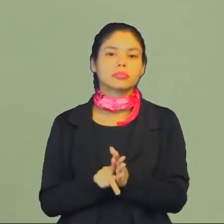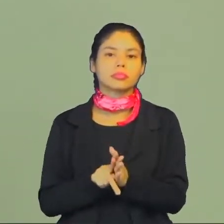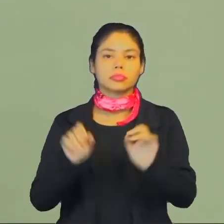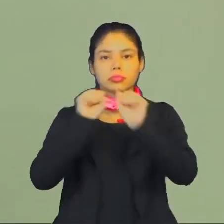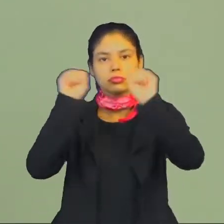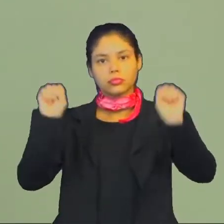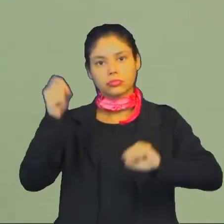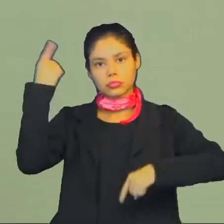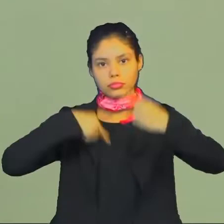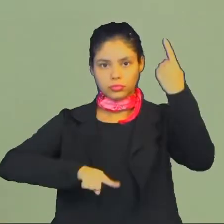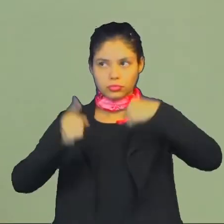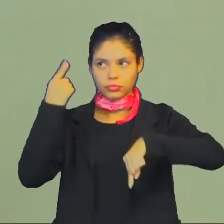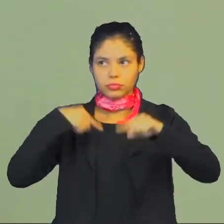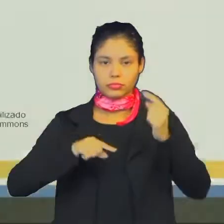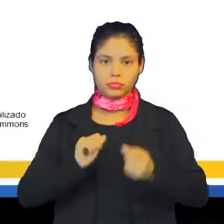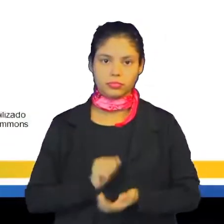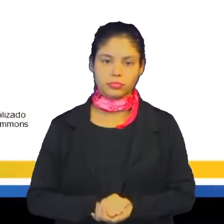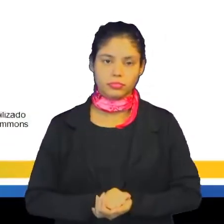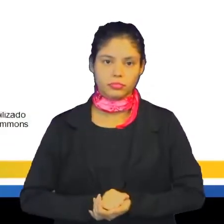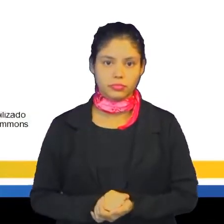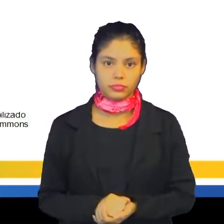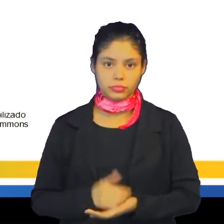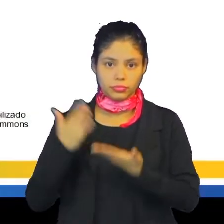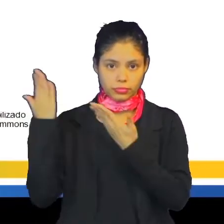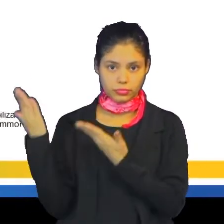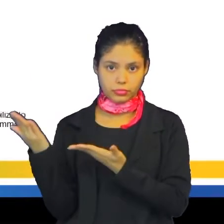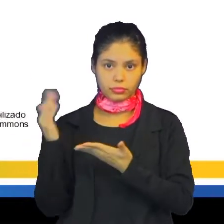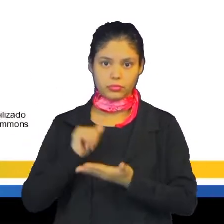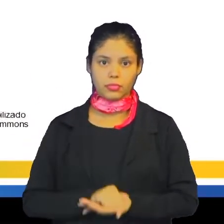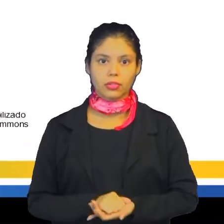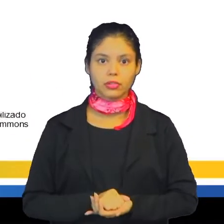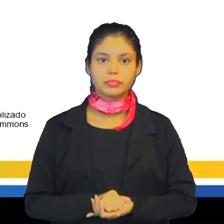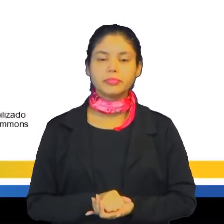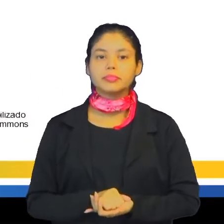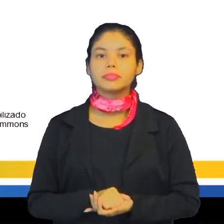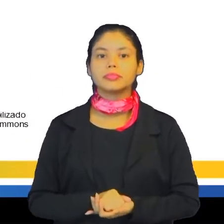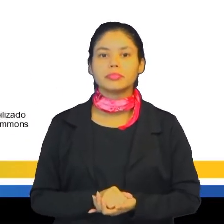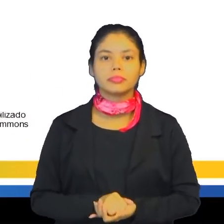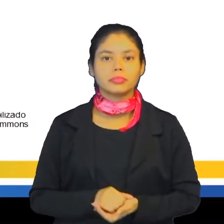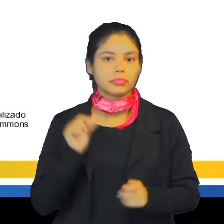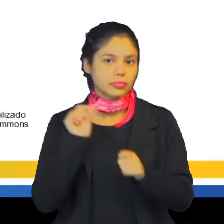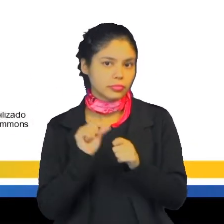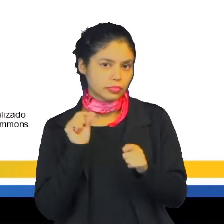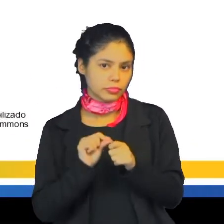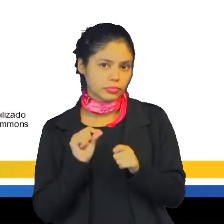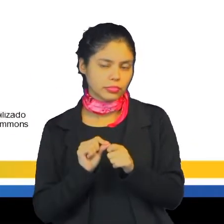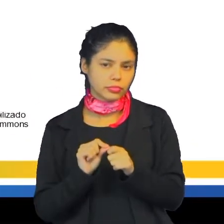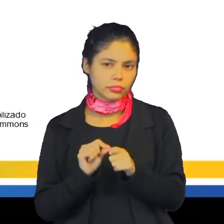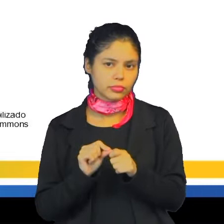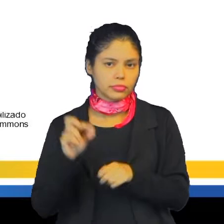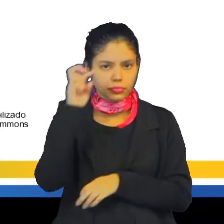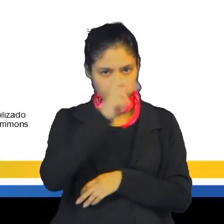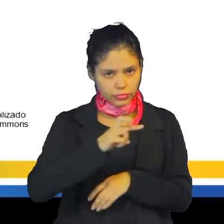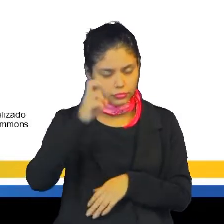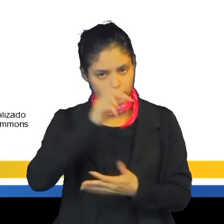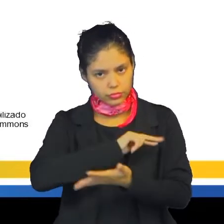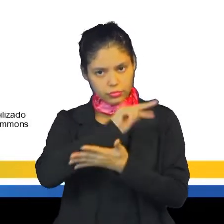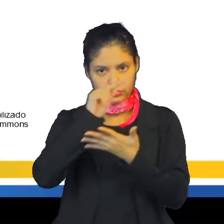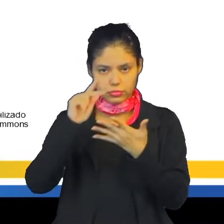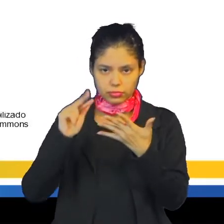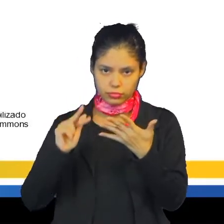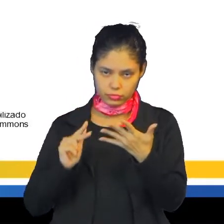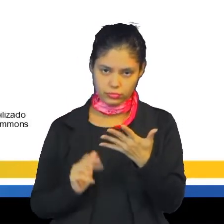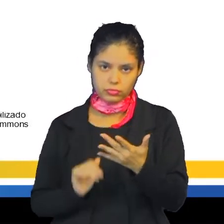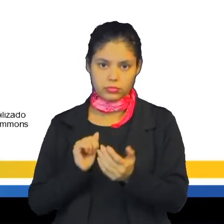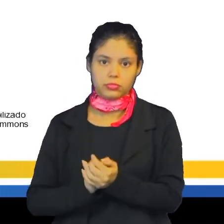dito esse sistema circulatório. Então vamos lá. Então, fazendo uma analogia entre as diversas formas